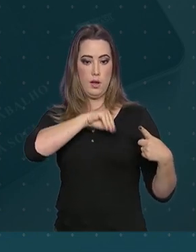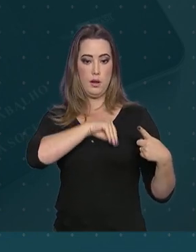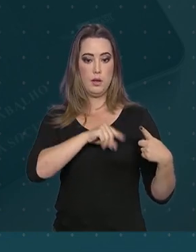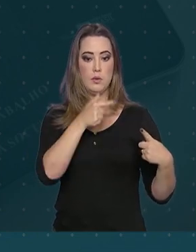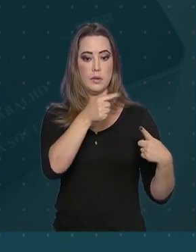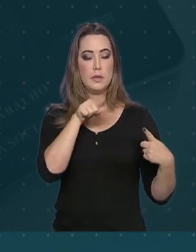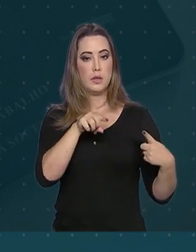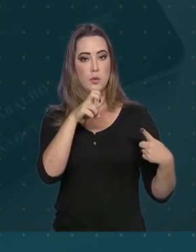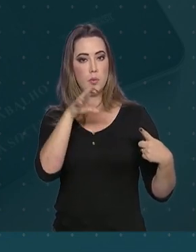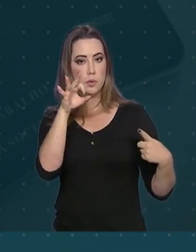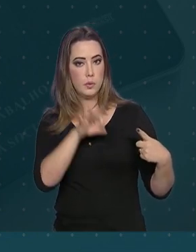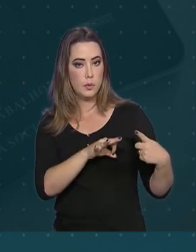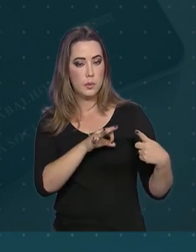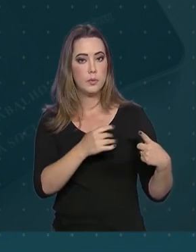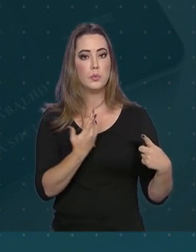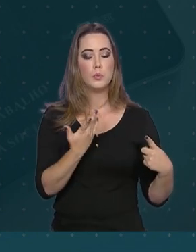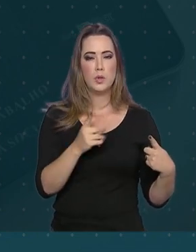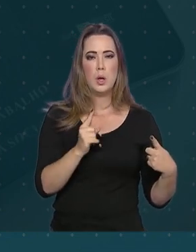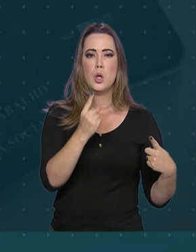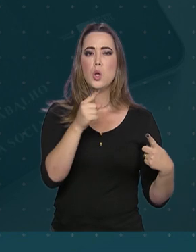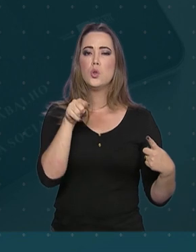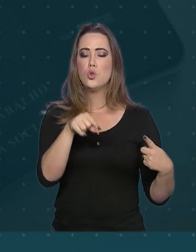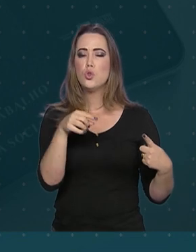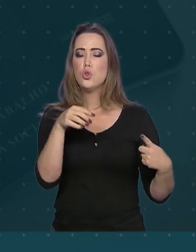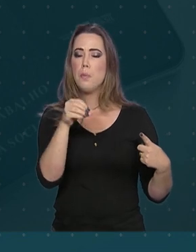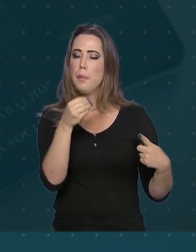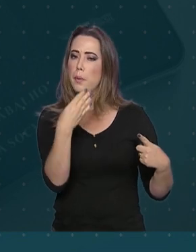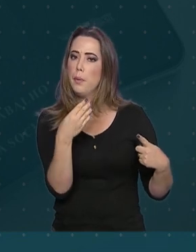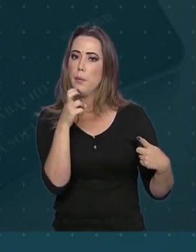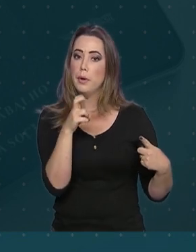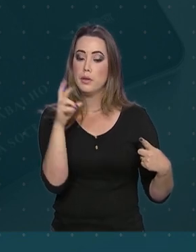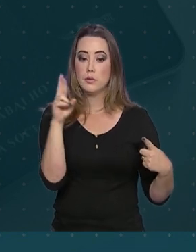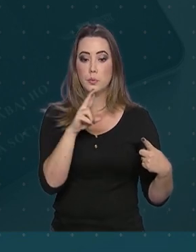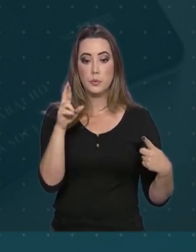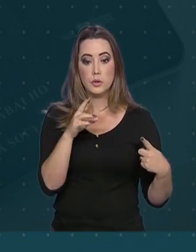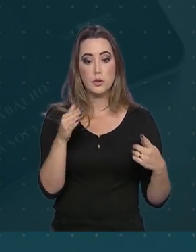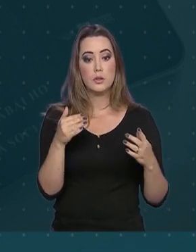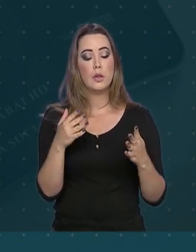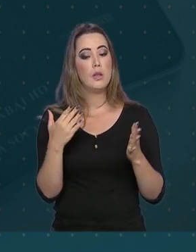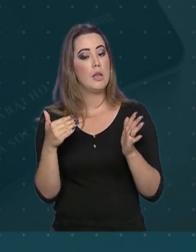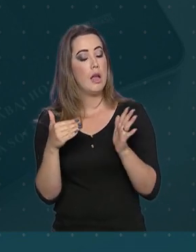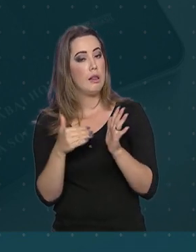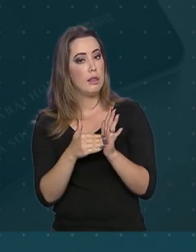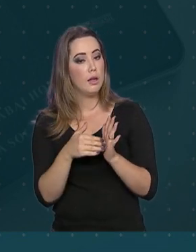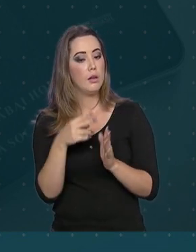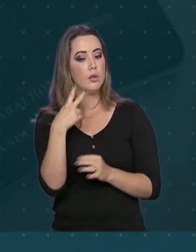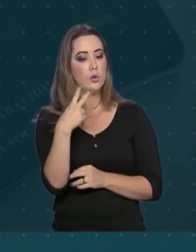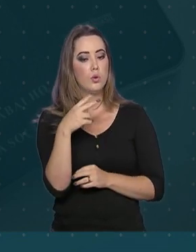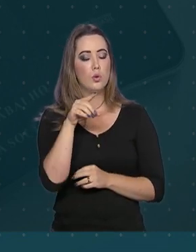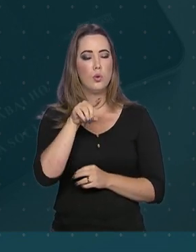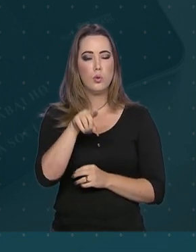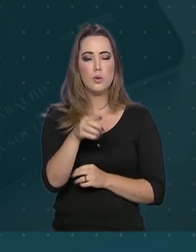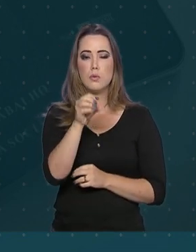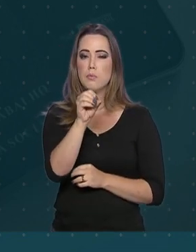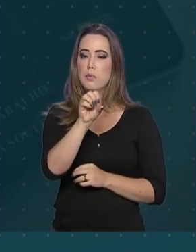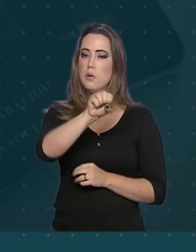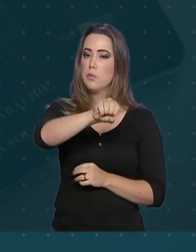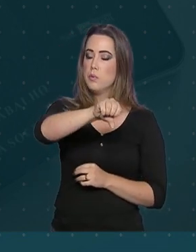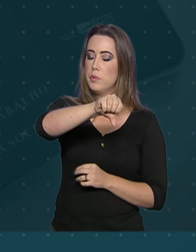7,5%. De R$.045,01 a R$ 2.089